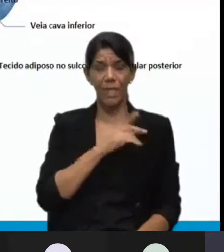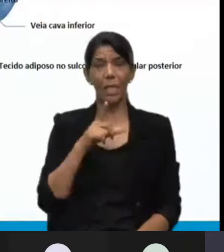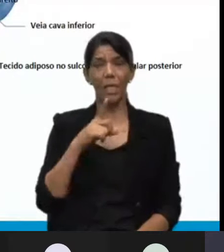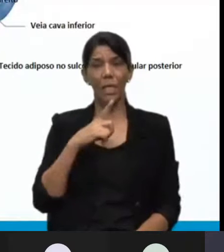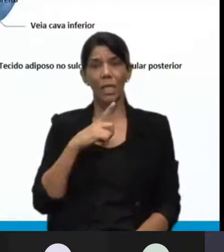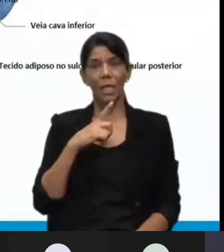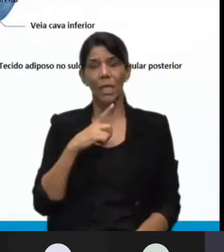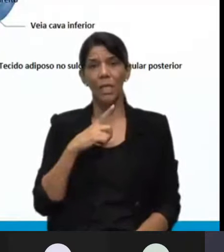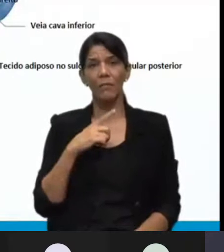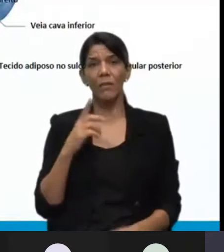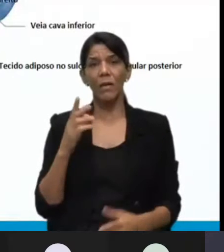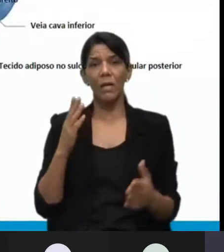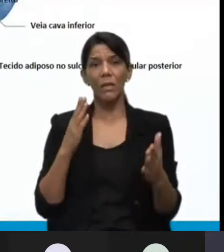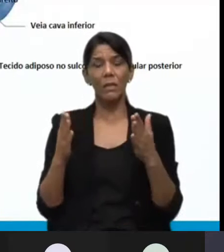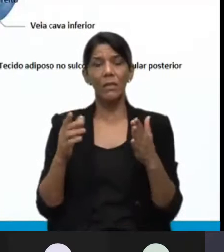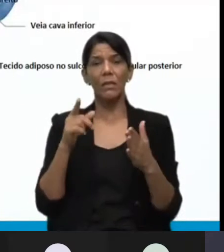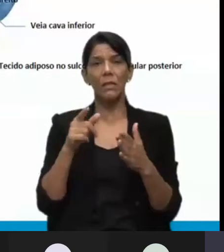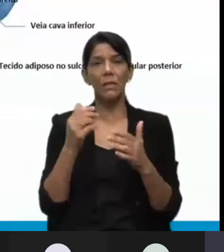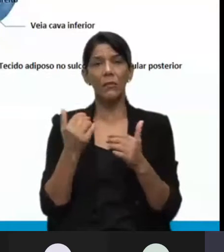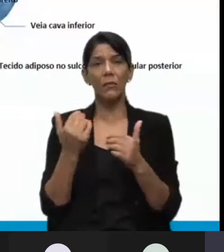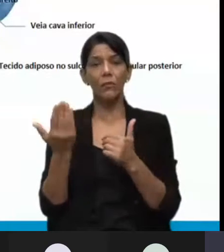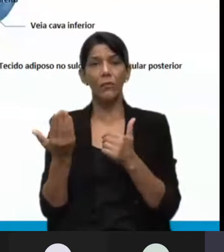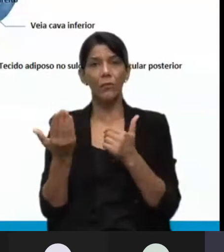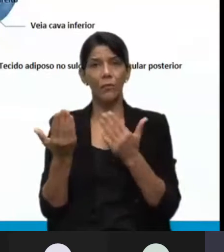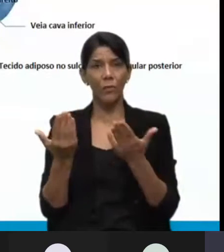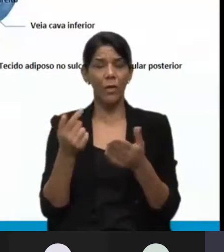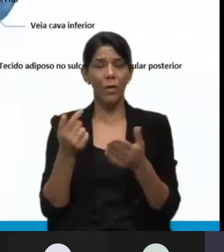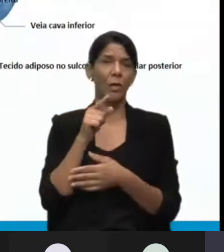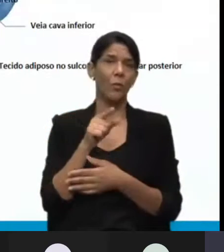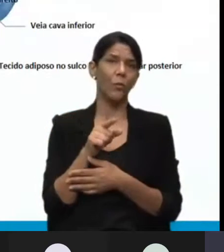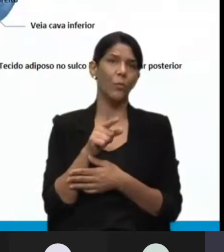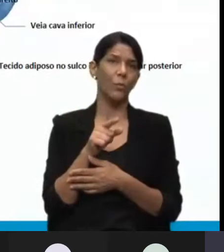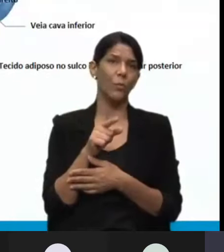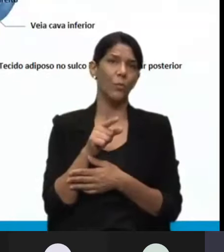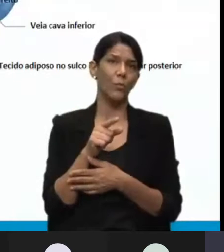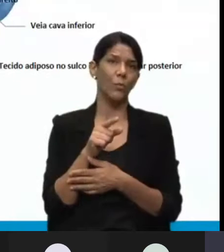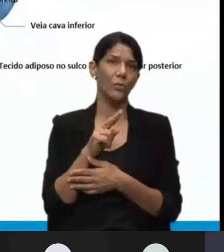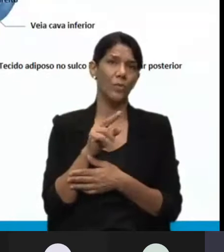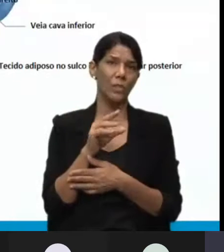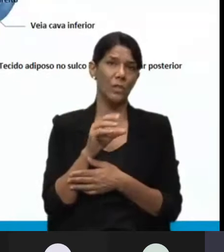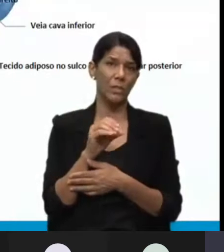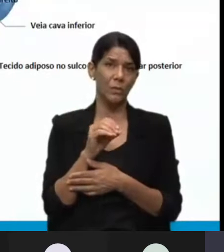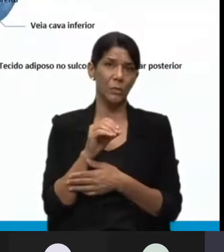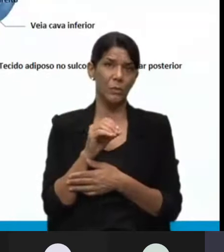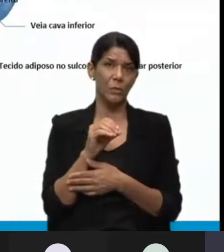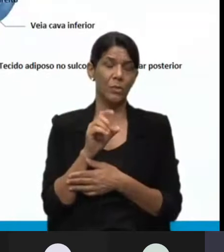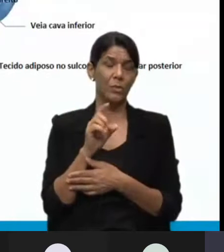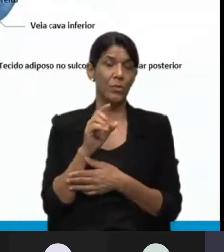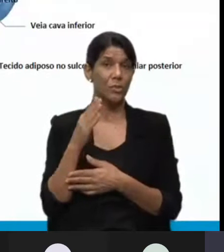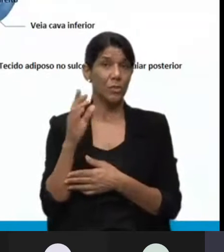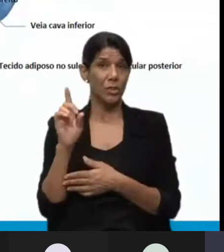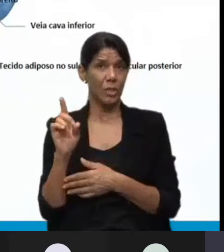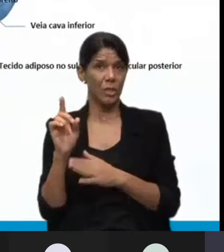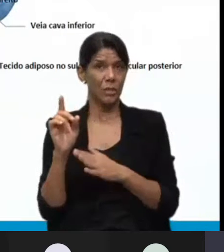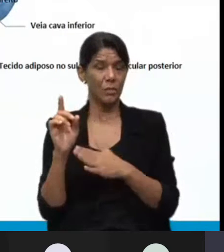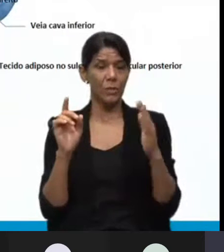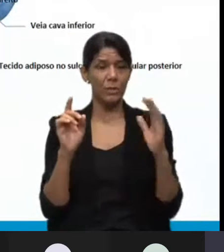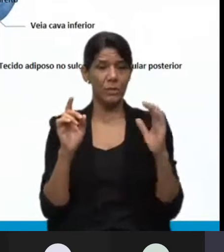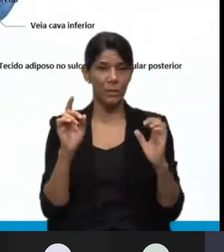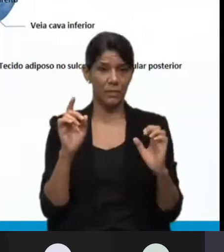e ele vai delimitar, né, externamente aí os ventrículos direito